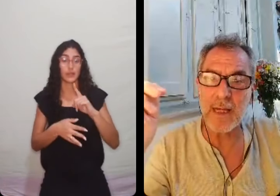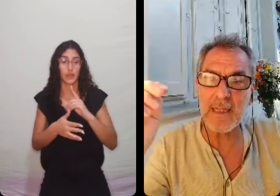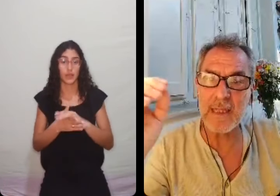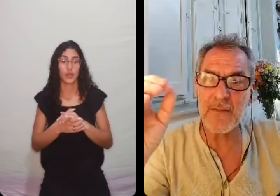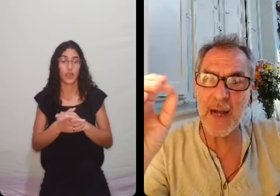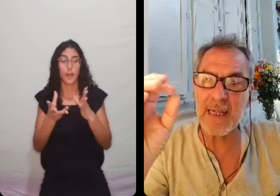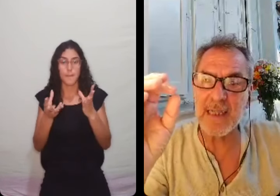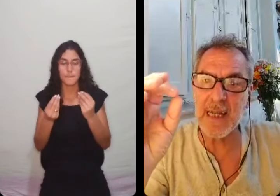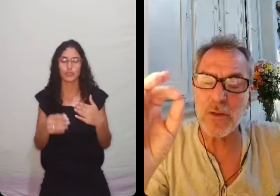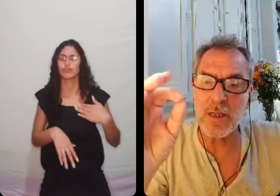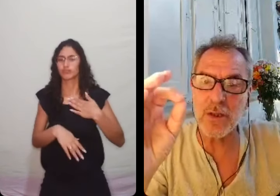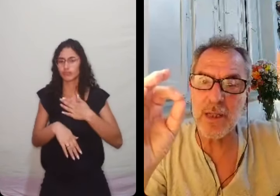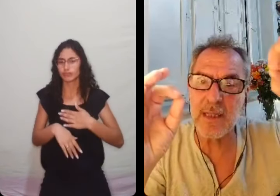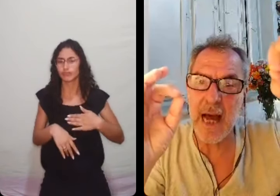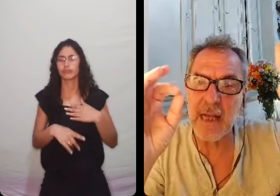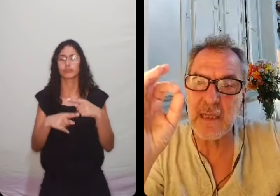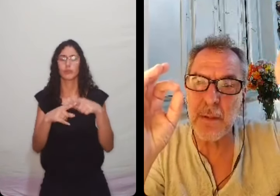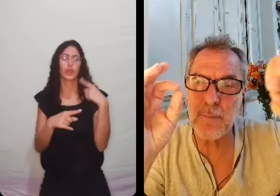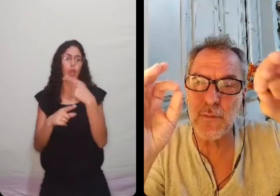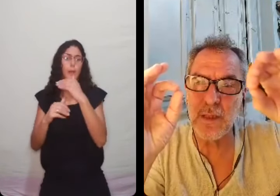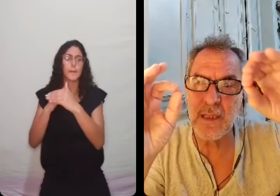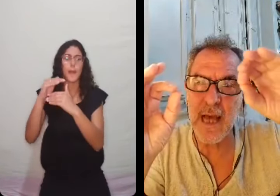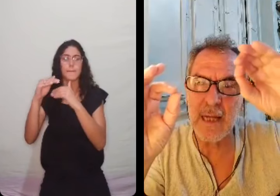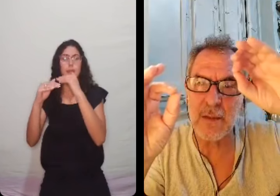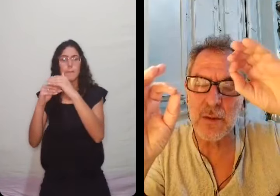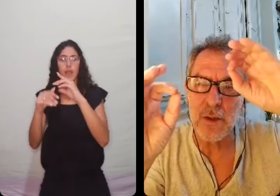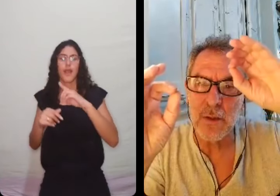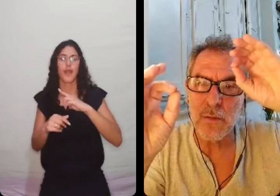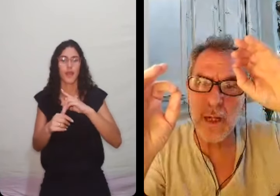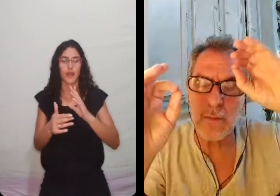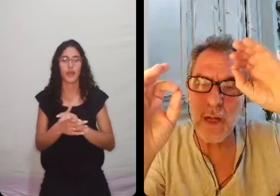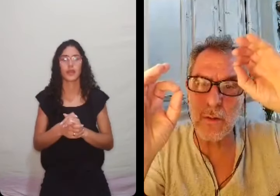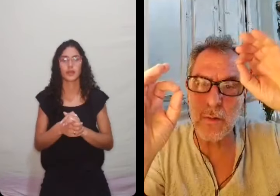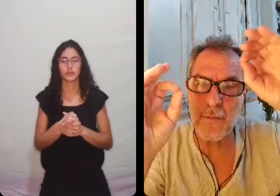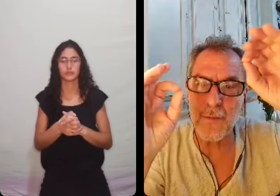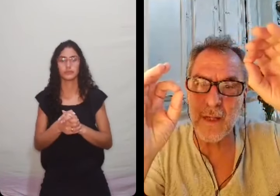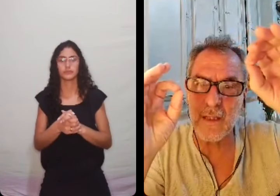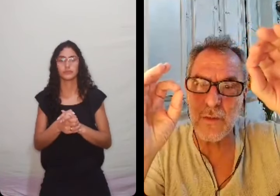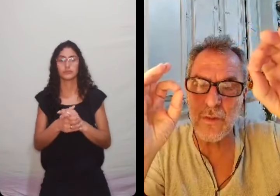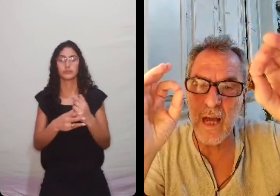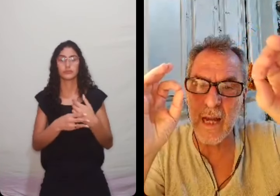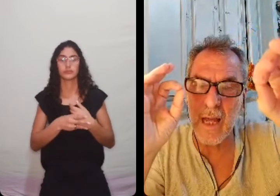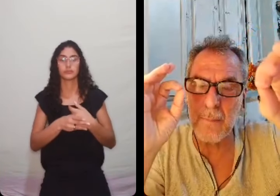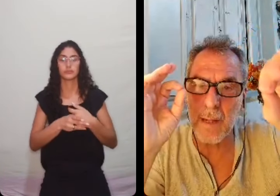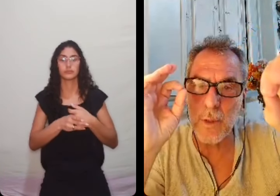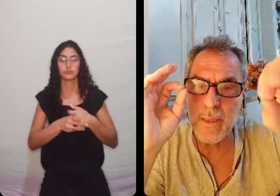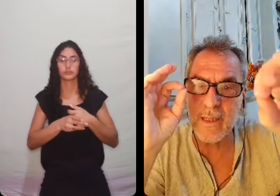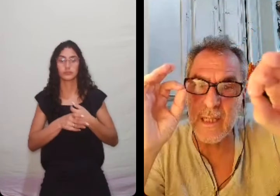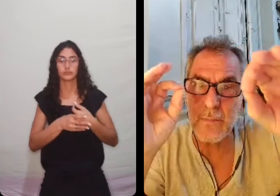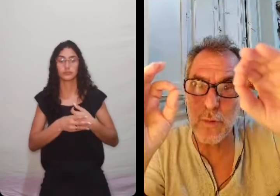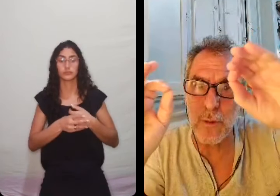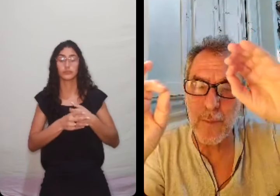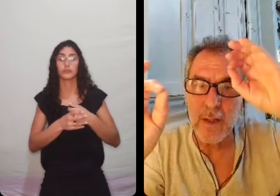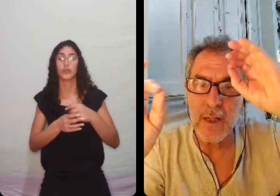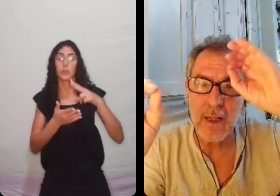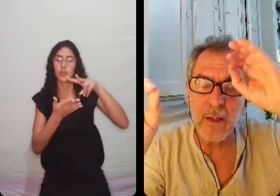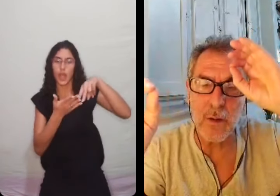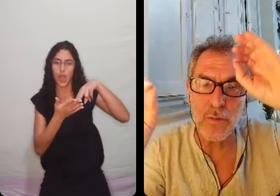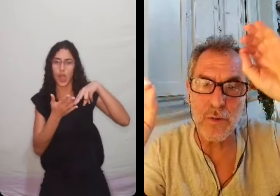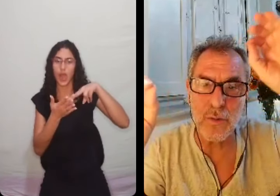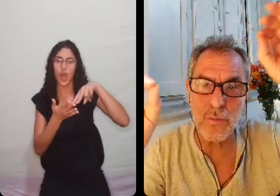Porque a gente vai crescendo nesses detalhes. Vai profundizando. Uma coreografia de Jusara é, para mim, um estímulo.